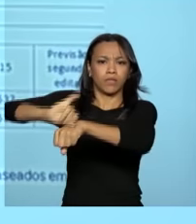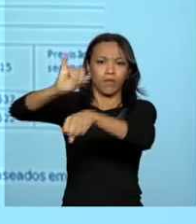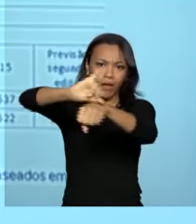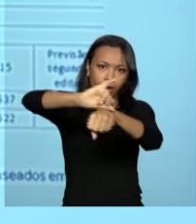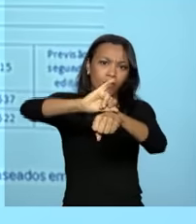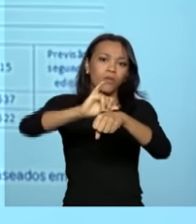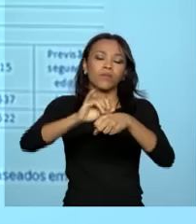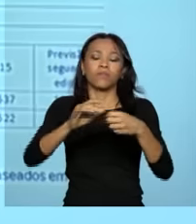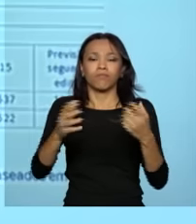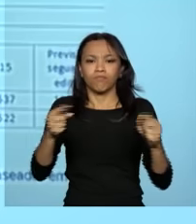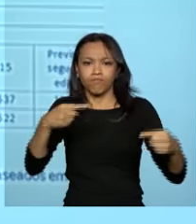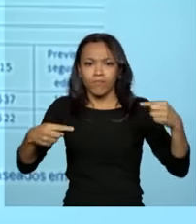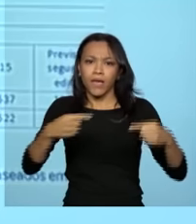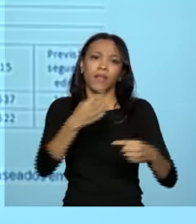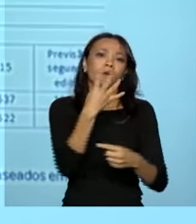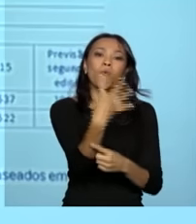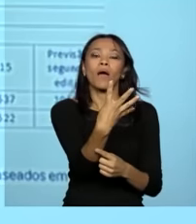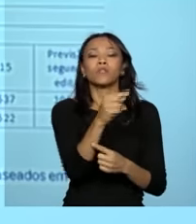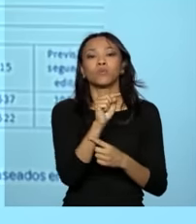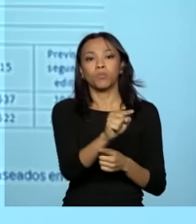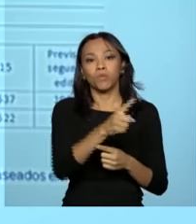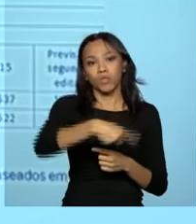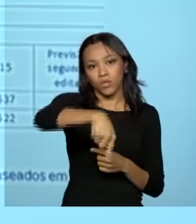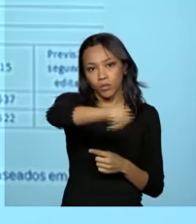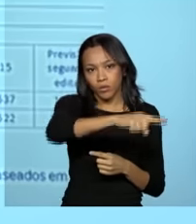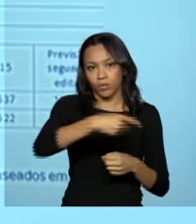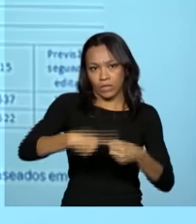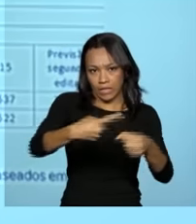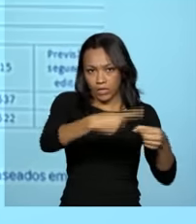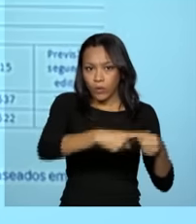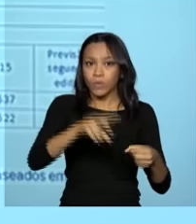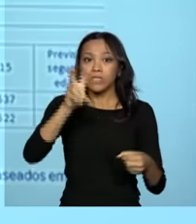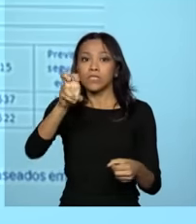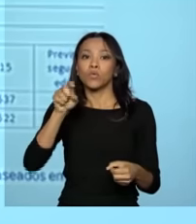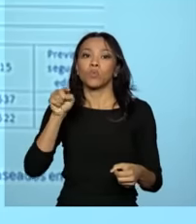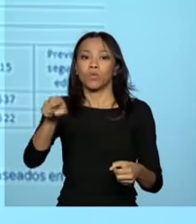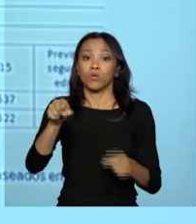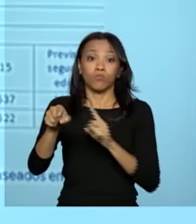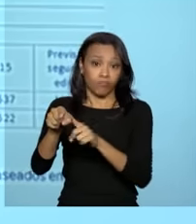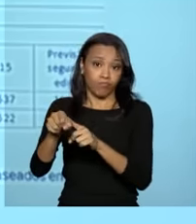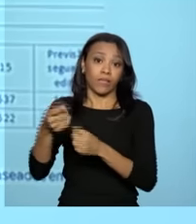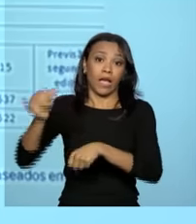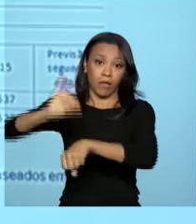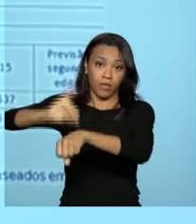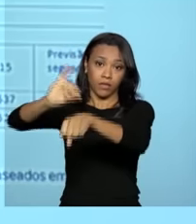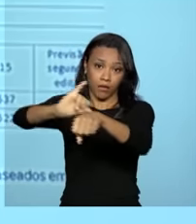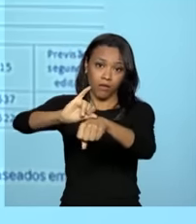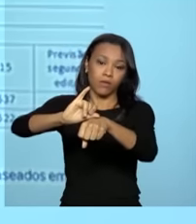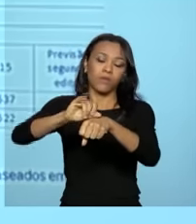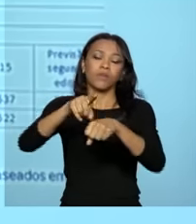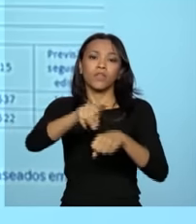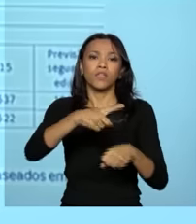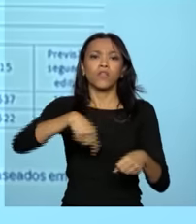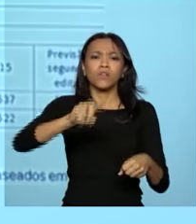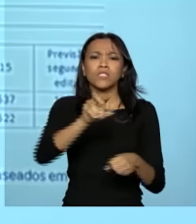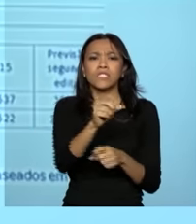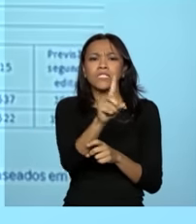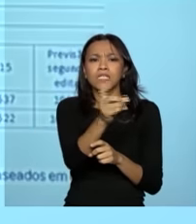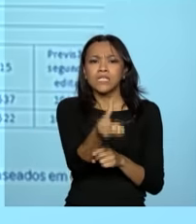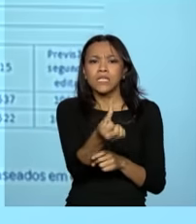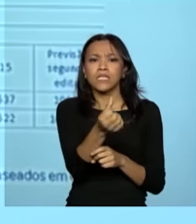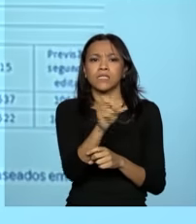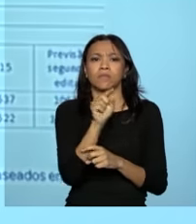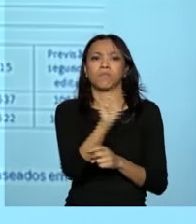de 4 mil no interior, 5 mil na capital, para uma situação que vamos ter 16 mil vagas no